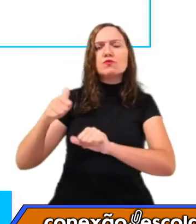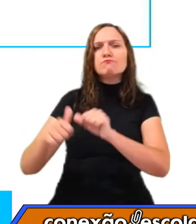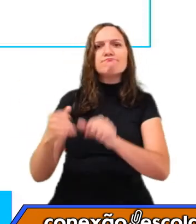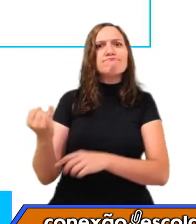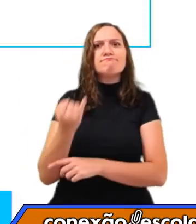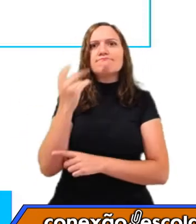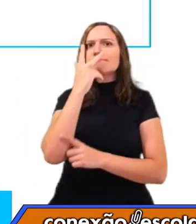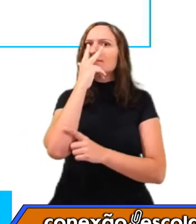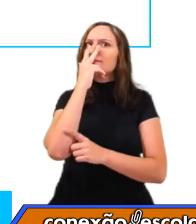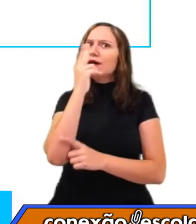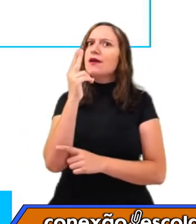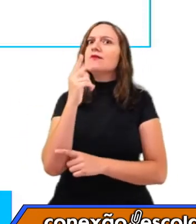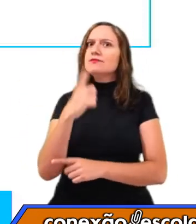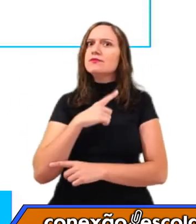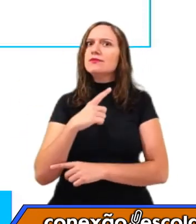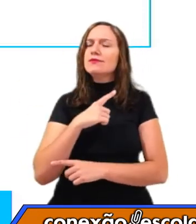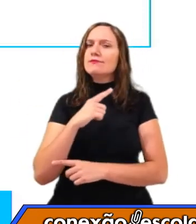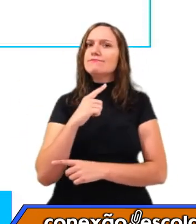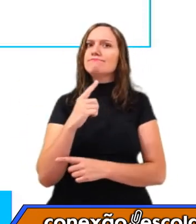bastante turbulentos, né?